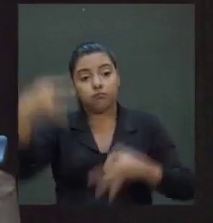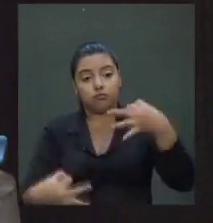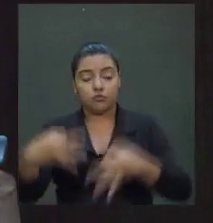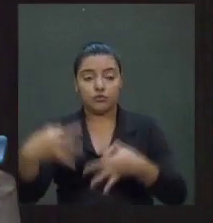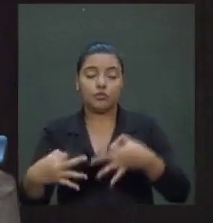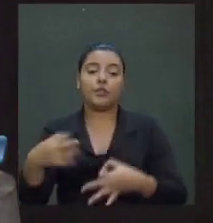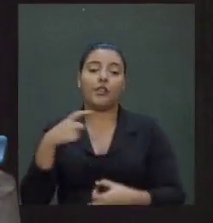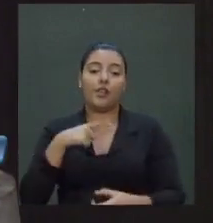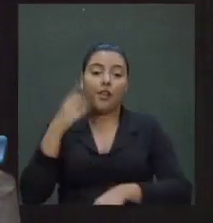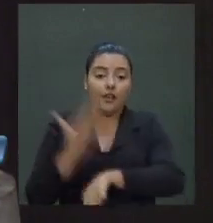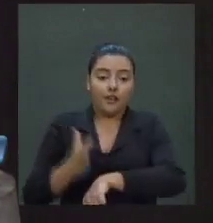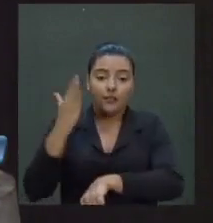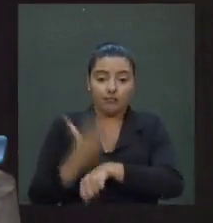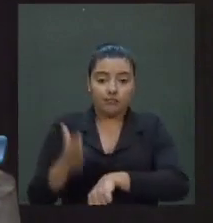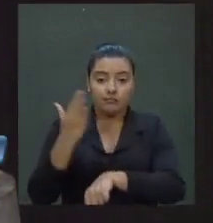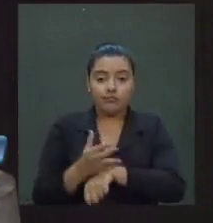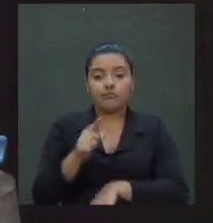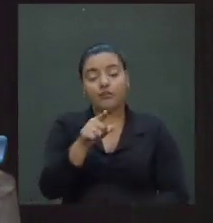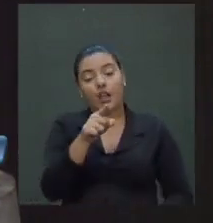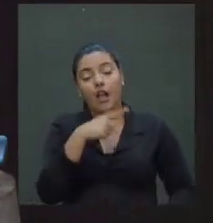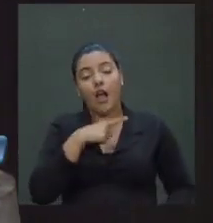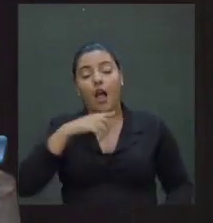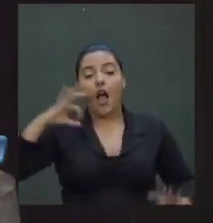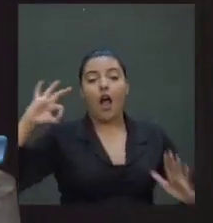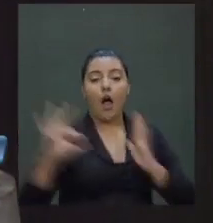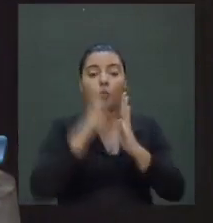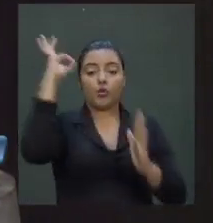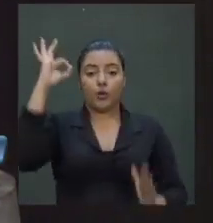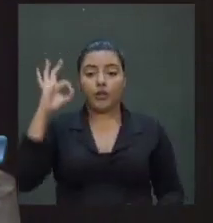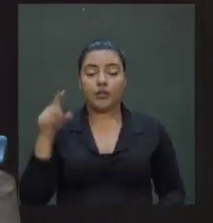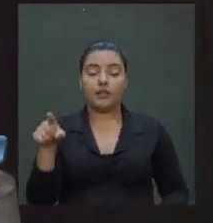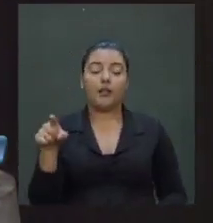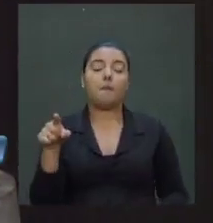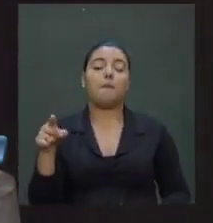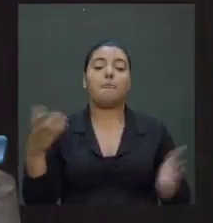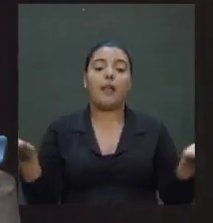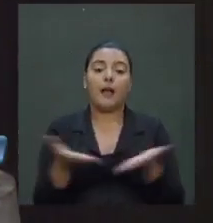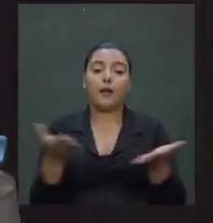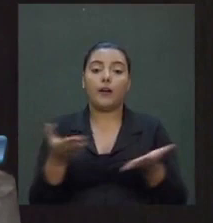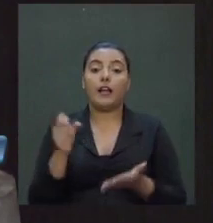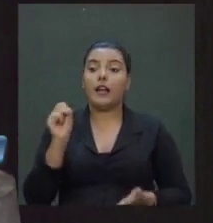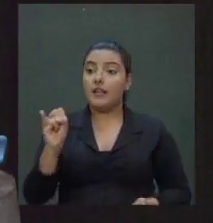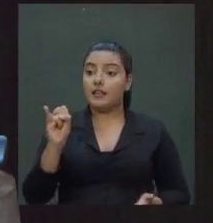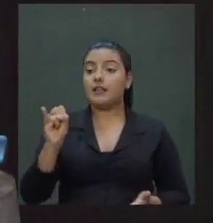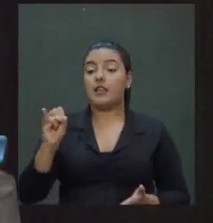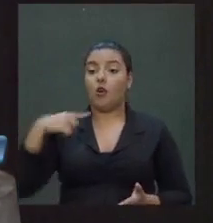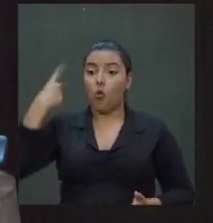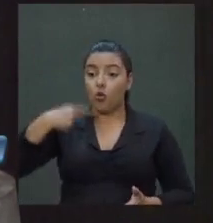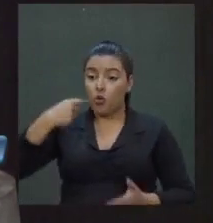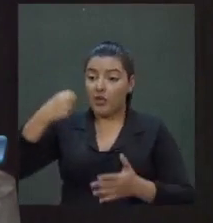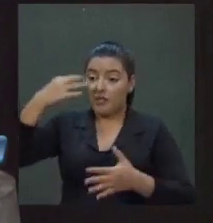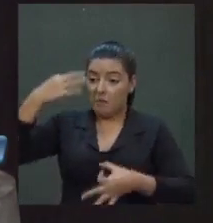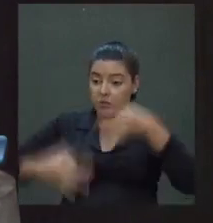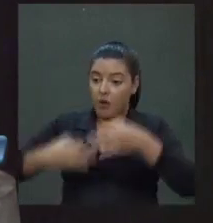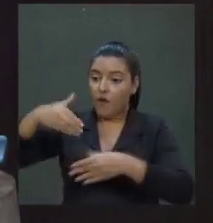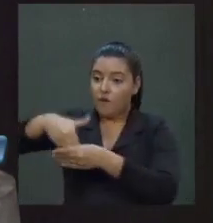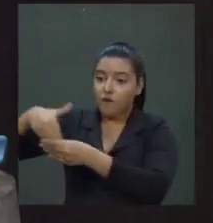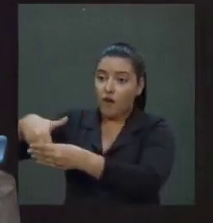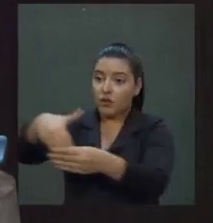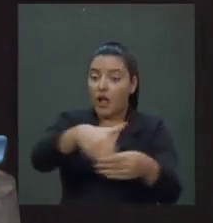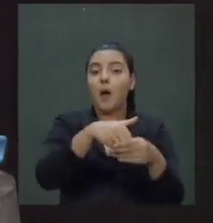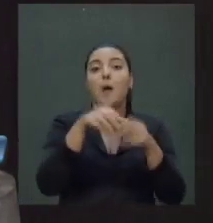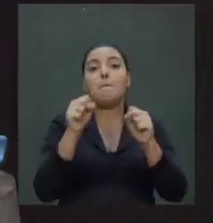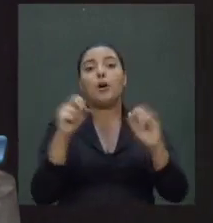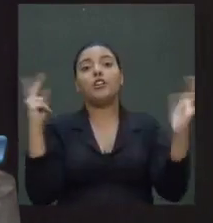prática, isso autoriza que, por meio de resolução, com 2/3 de aprovação do Tribunal de Justiça, se possa extinguir